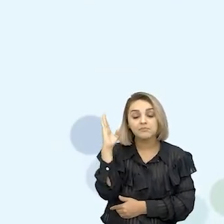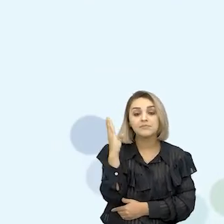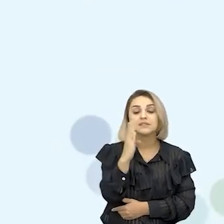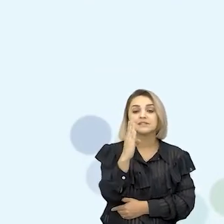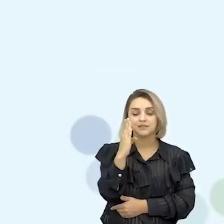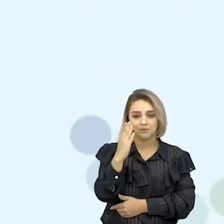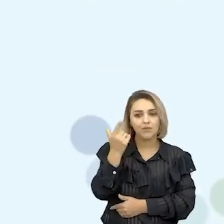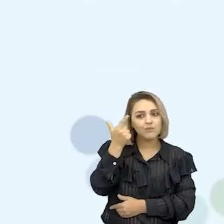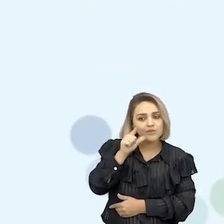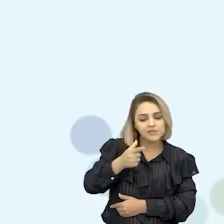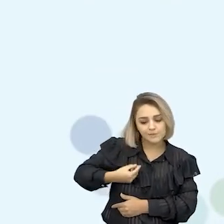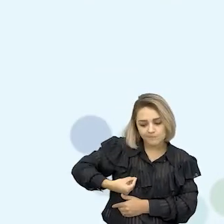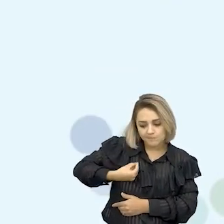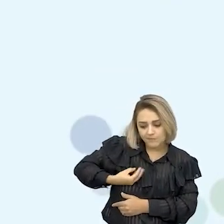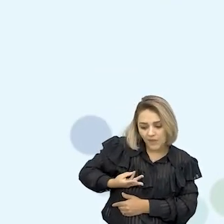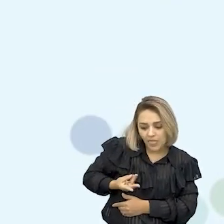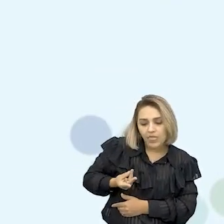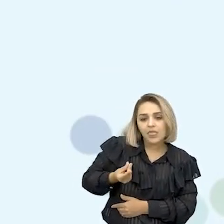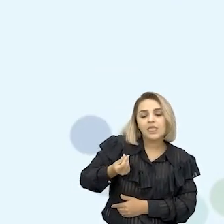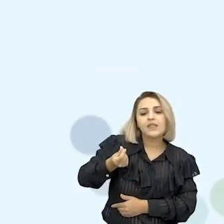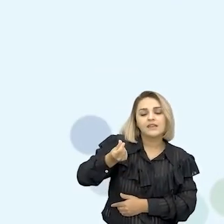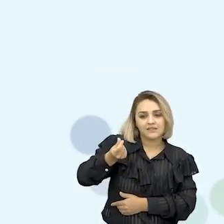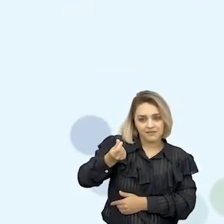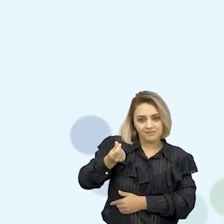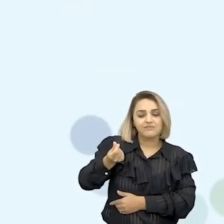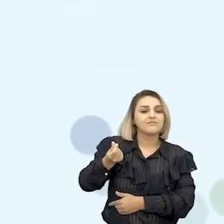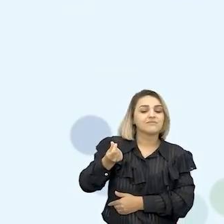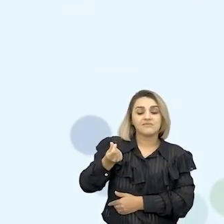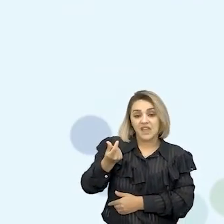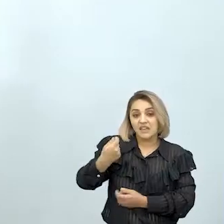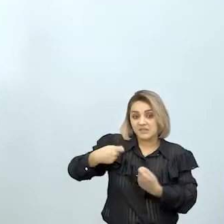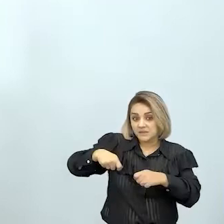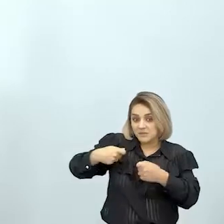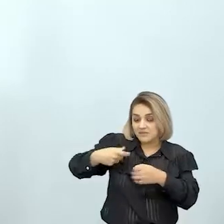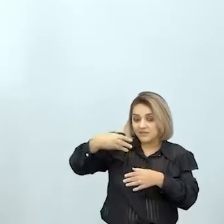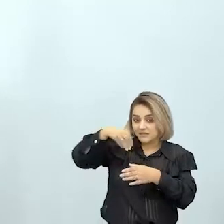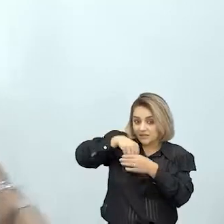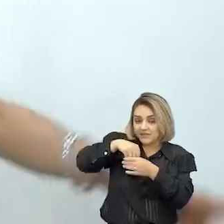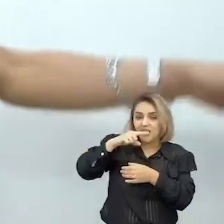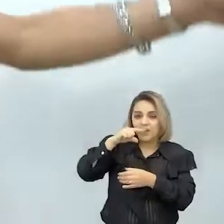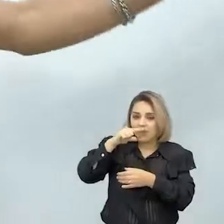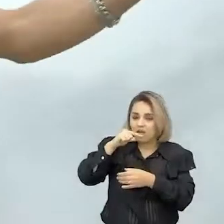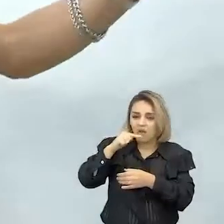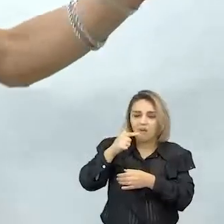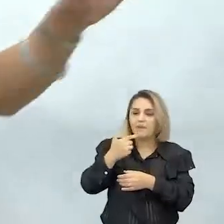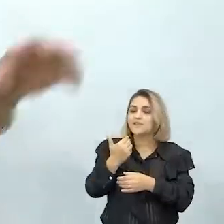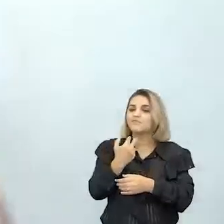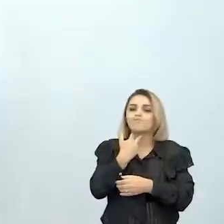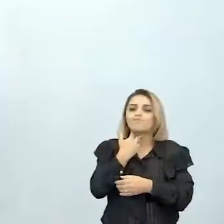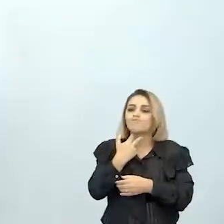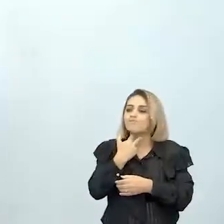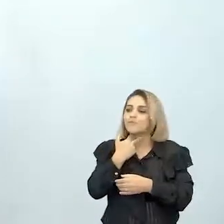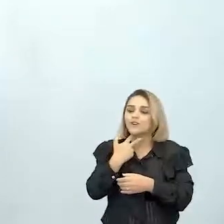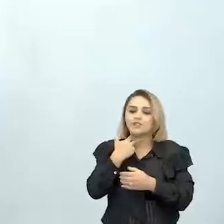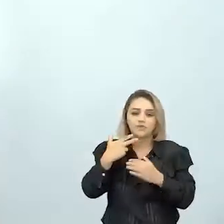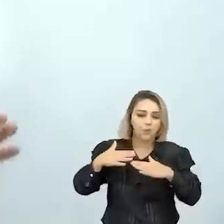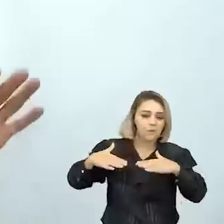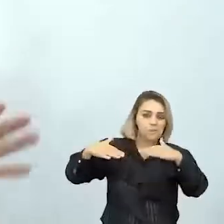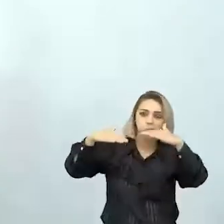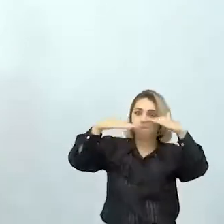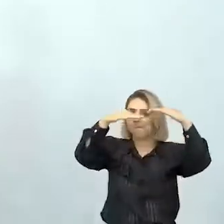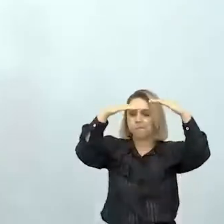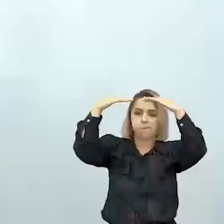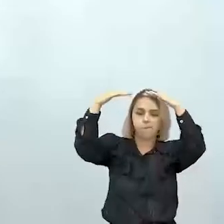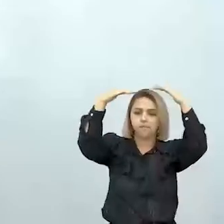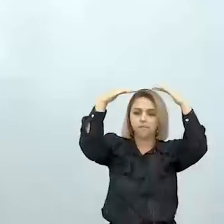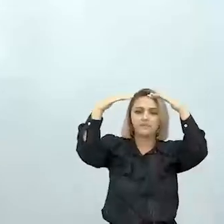exista a vida, porque muitos organismos precisam de viver na água, mas eles não podem viver submersos, tá? Então eles vão aí